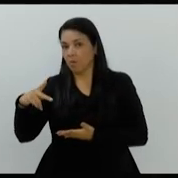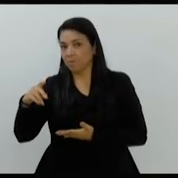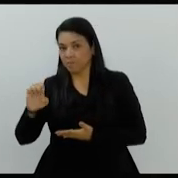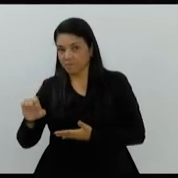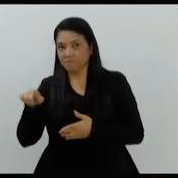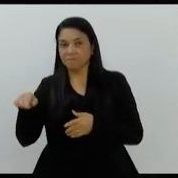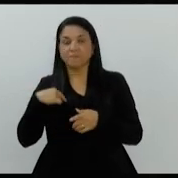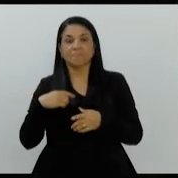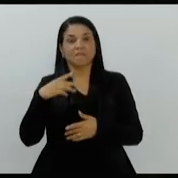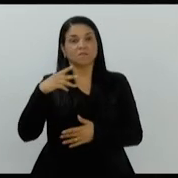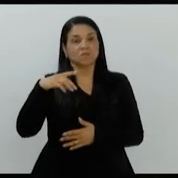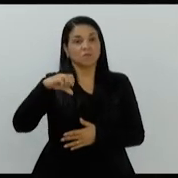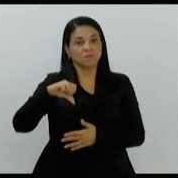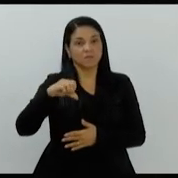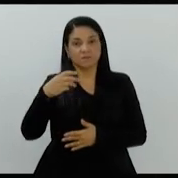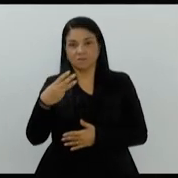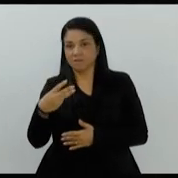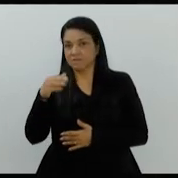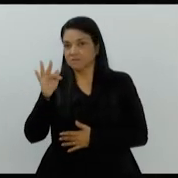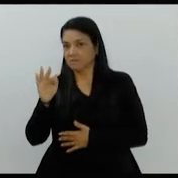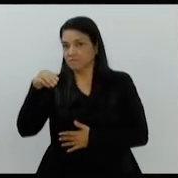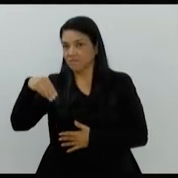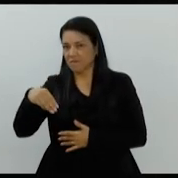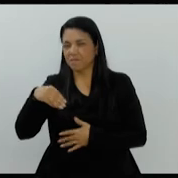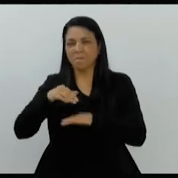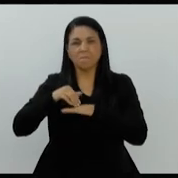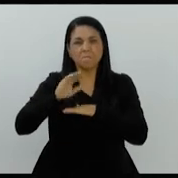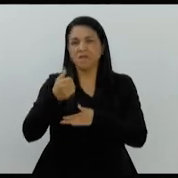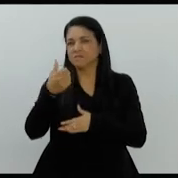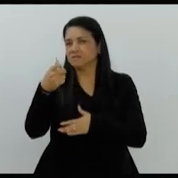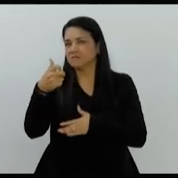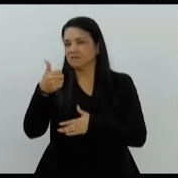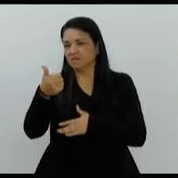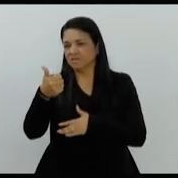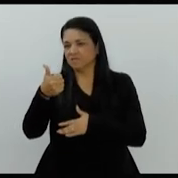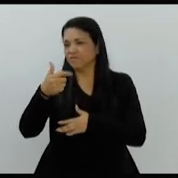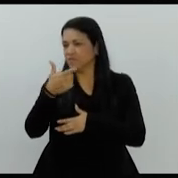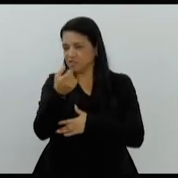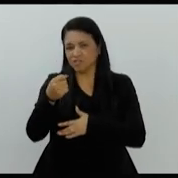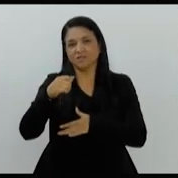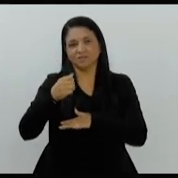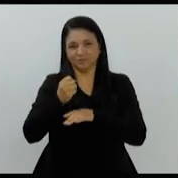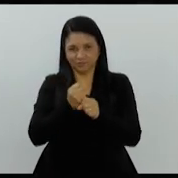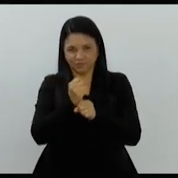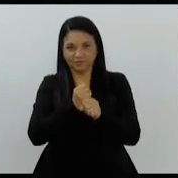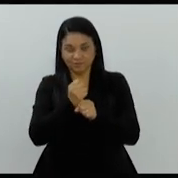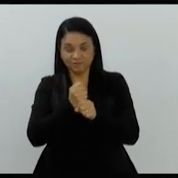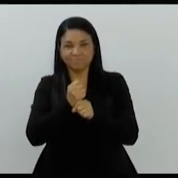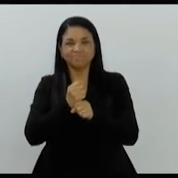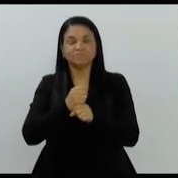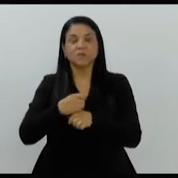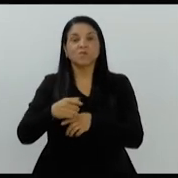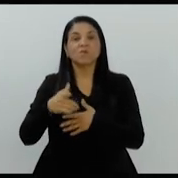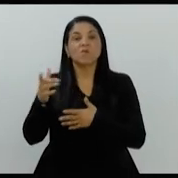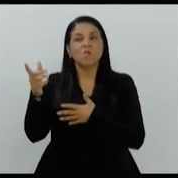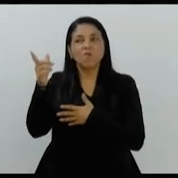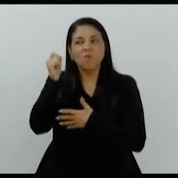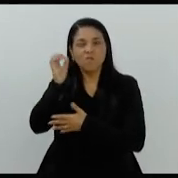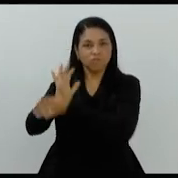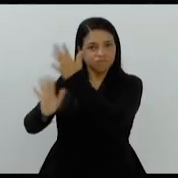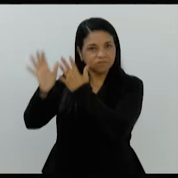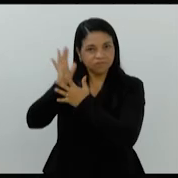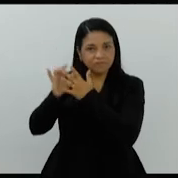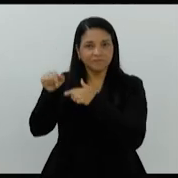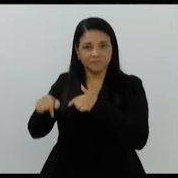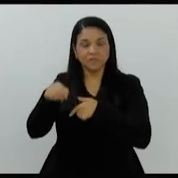93 FM está há mais de 15 anos entre as rádios mais ouvidas do Rio de Janeiro e é uma audiência fiel,